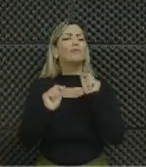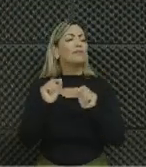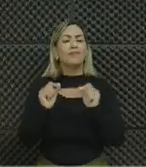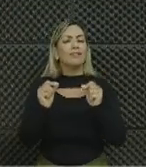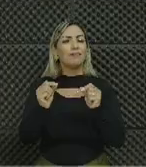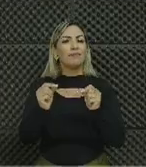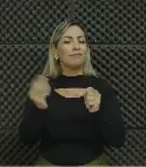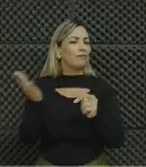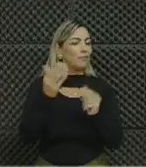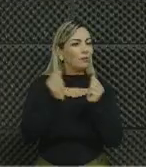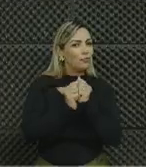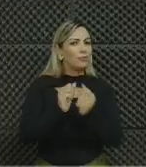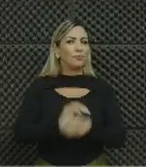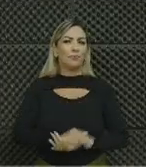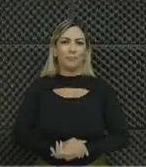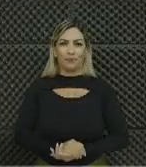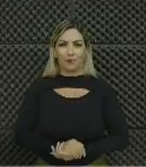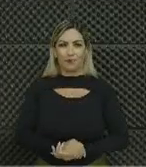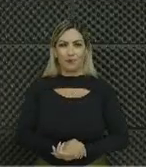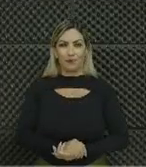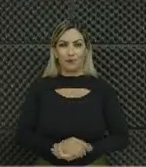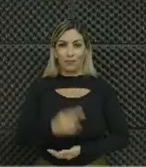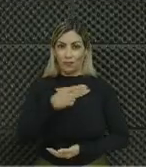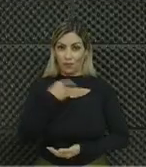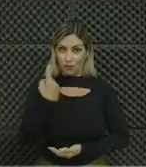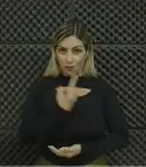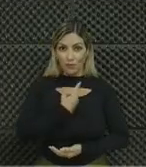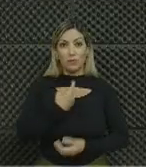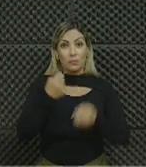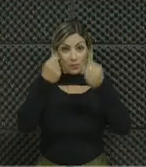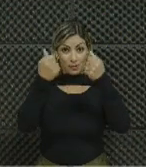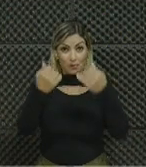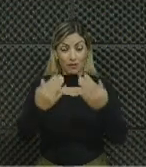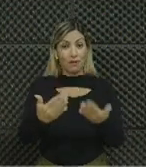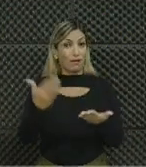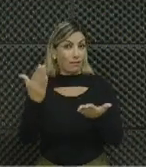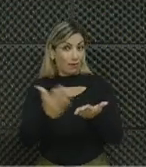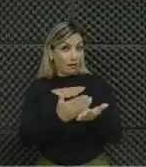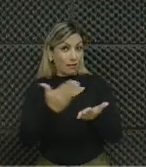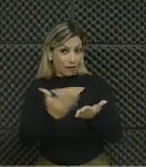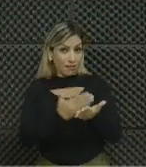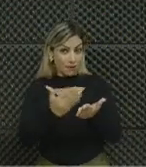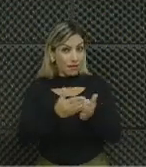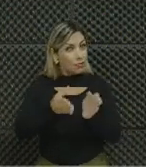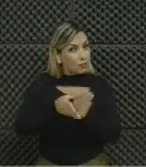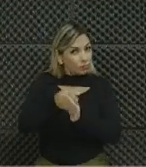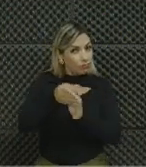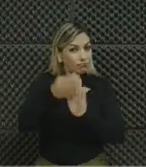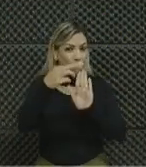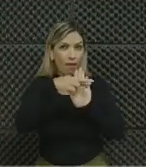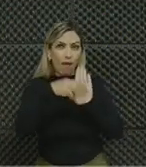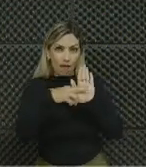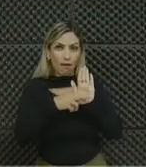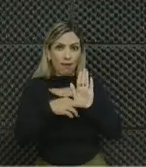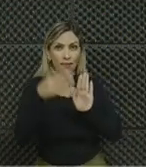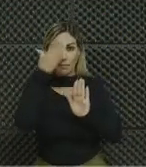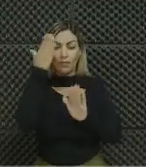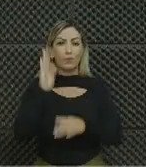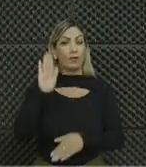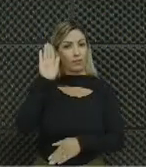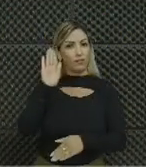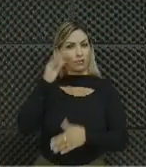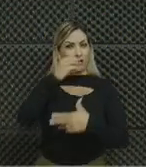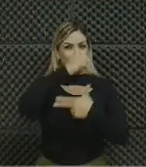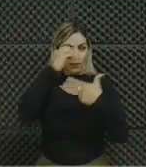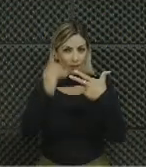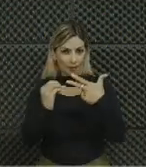hein? Vem comigo. Nós vamos falar sobre a cartilha do participante, que foi divulgada agora,